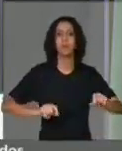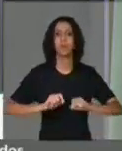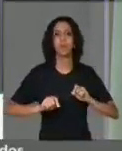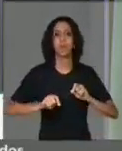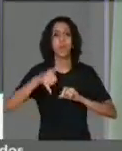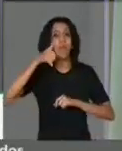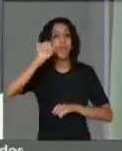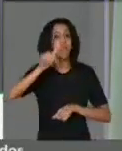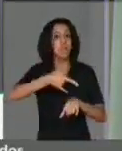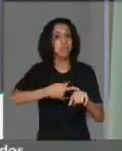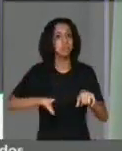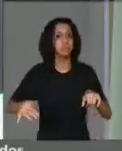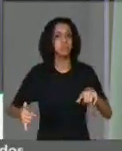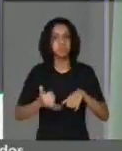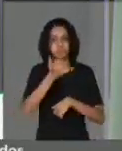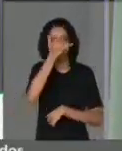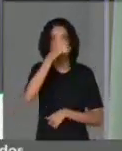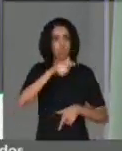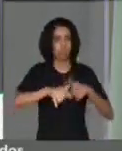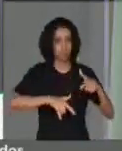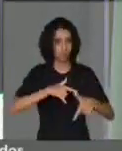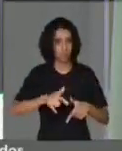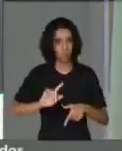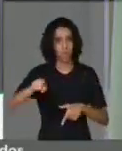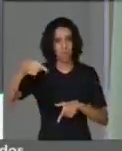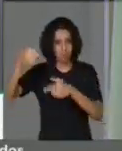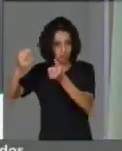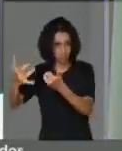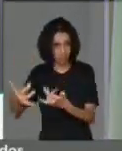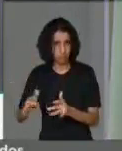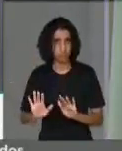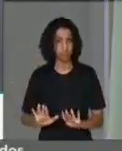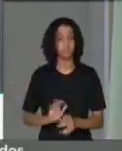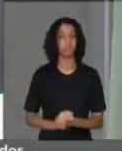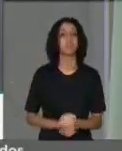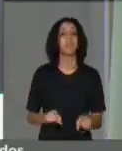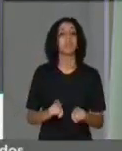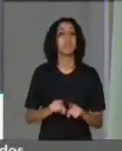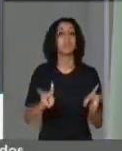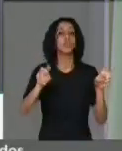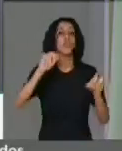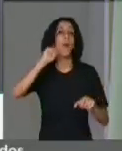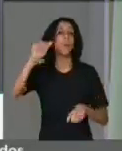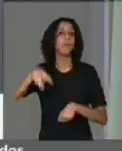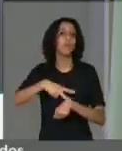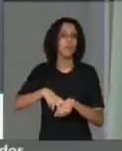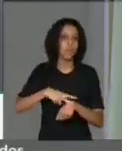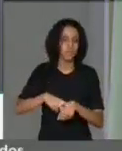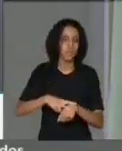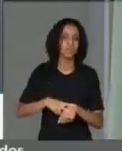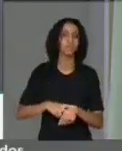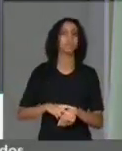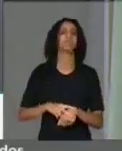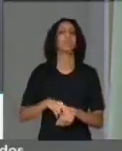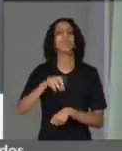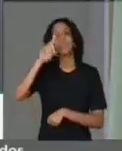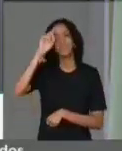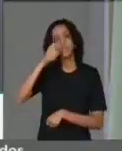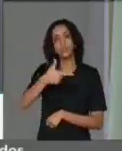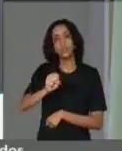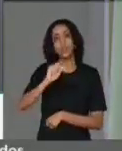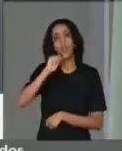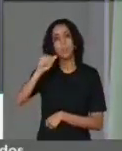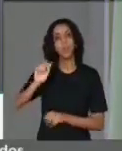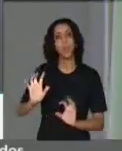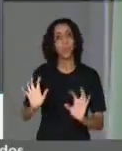prevenção de acidentes do trabalho, que eu falarei um pouco mais adiante, e também do nosso Abril Verde, que será comemorado no dia 28